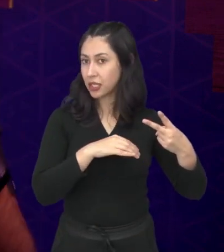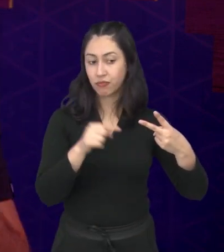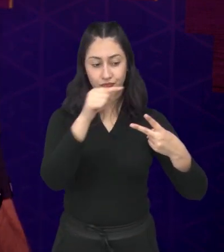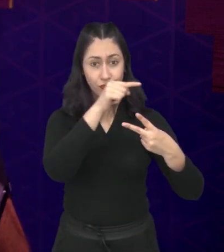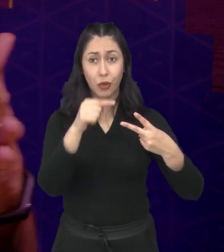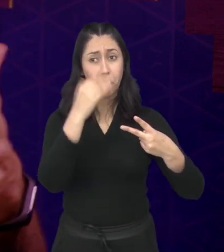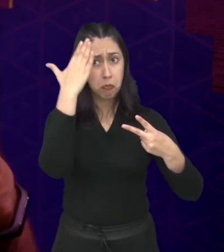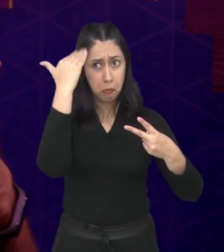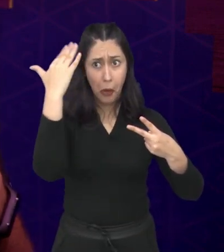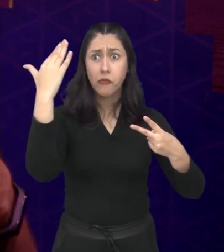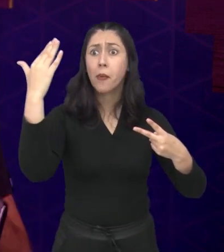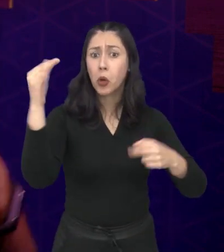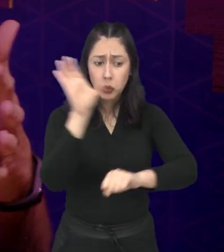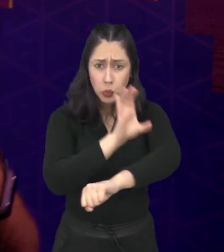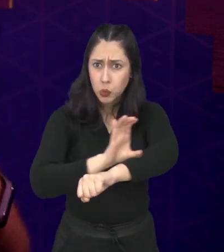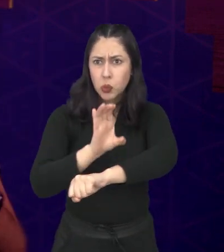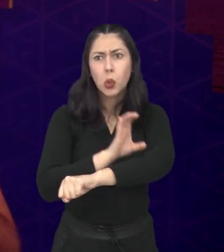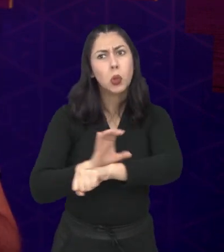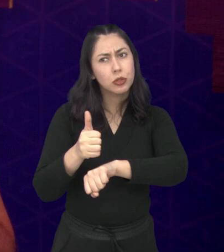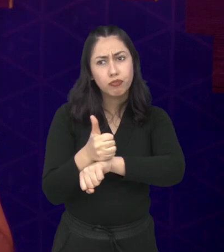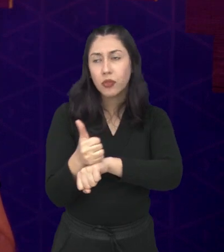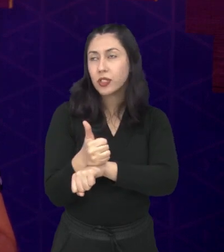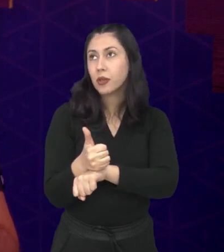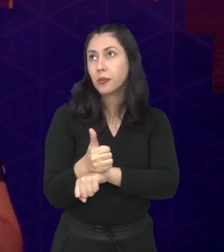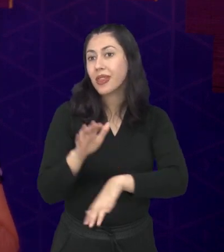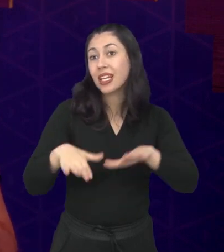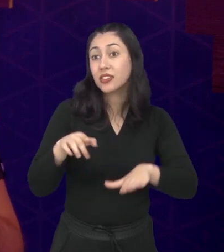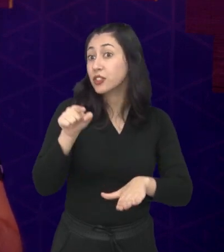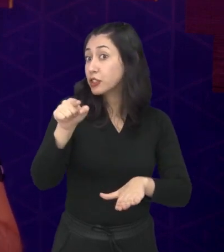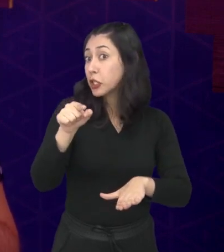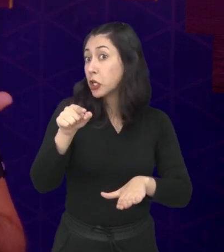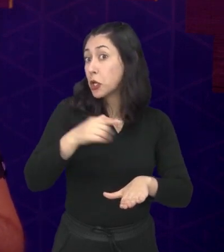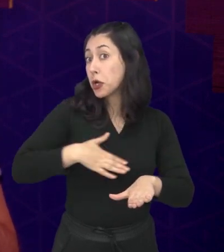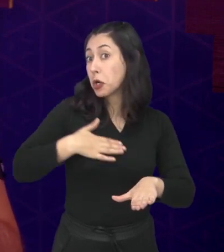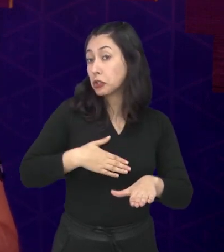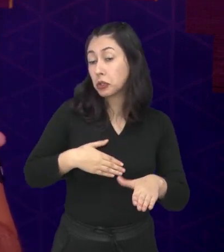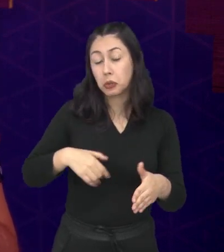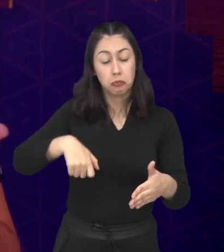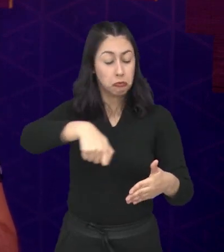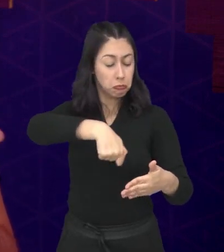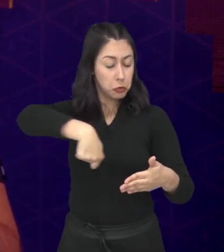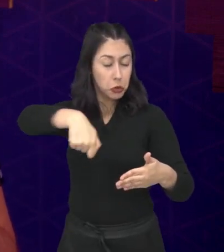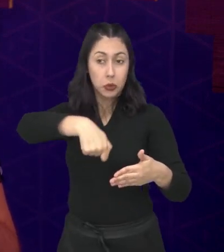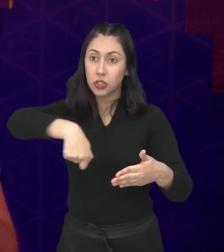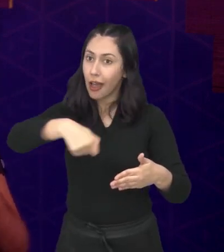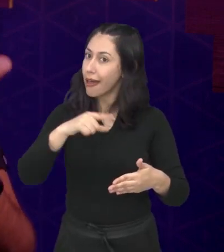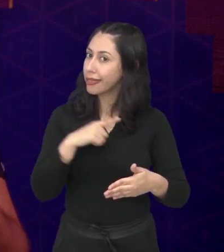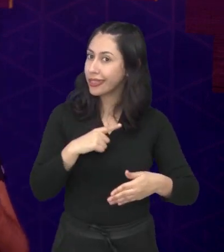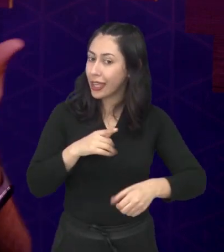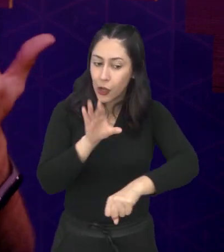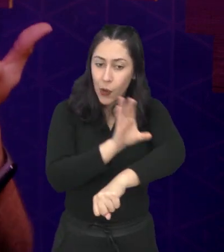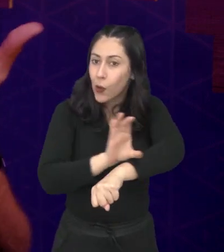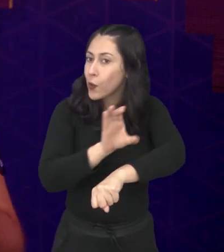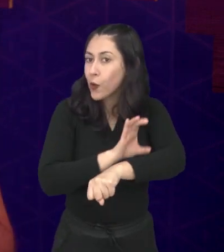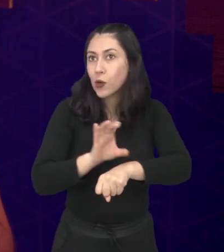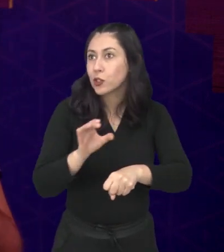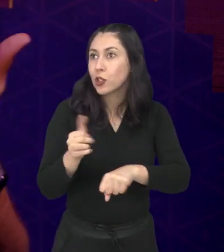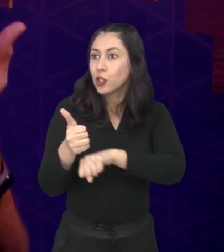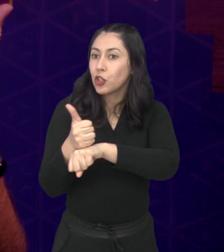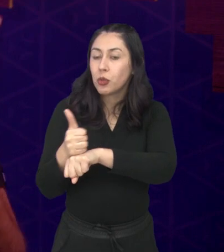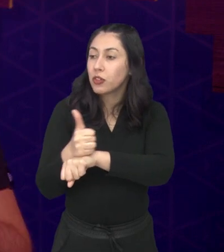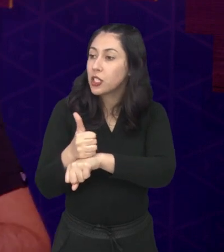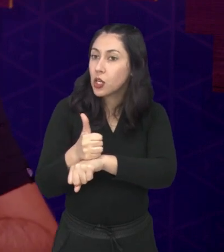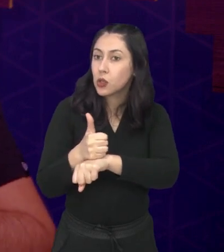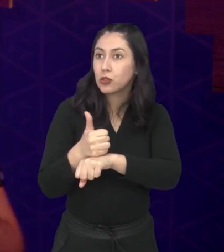tem muito cursos profissionalizantes. Às vezes, sei lá, você gosta de gastronomia, tem curso profissionalizante de auxiliar de